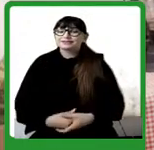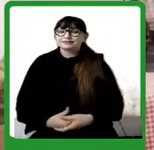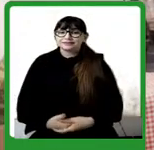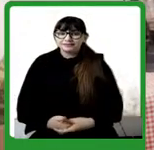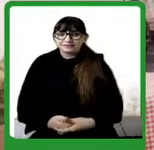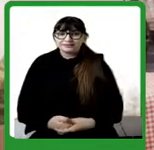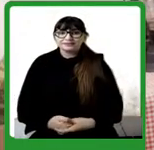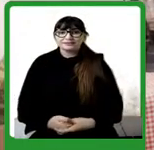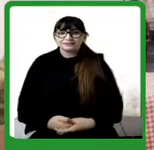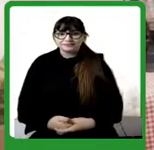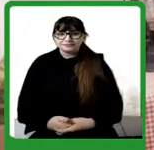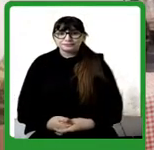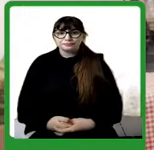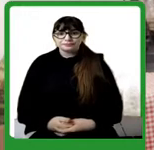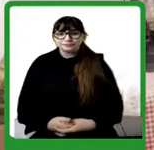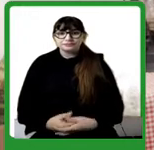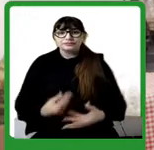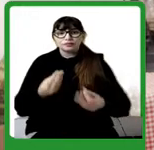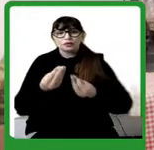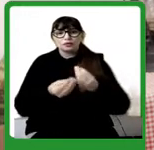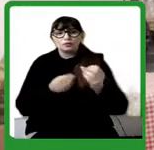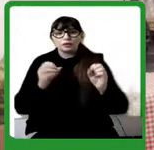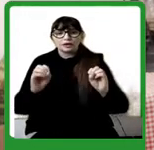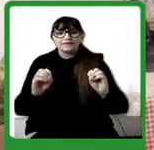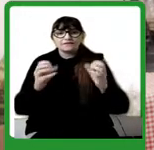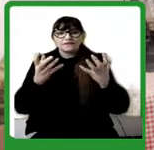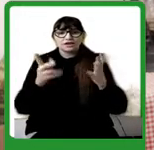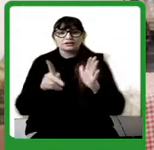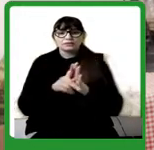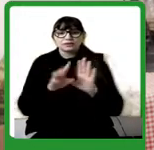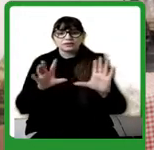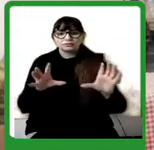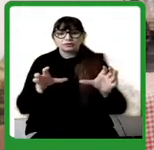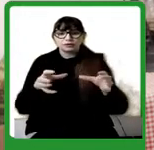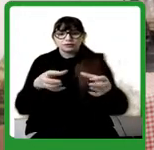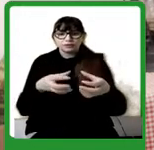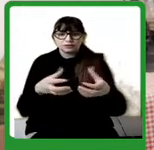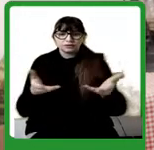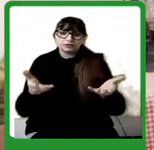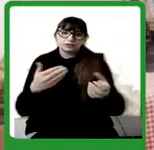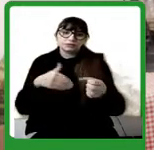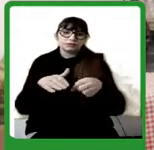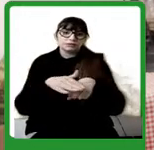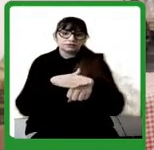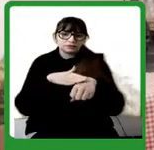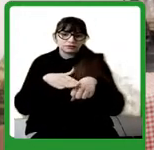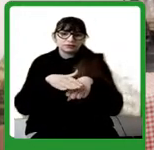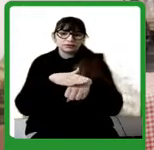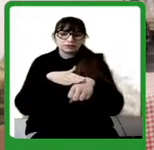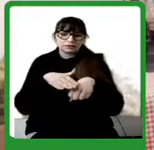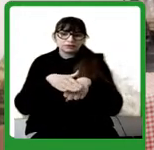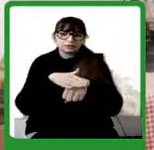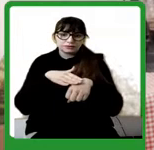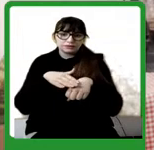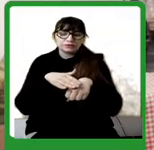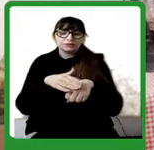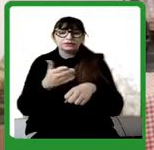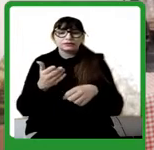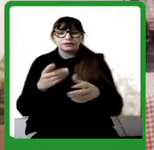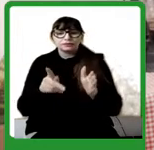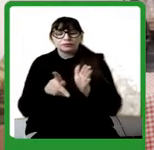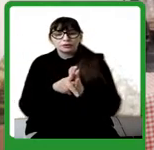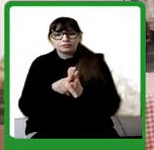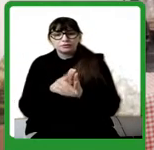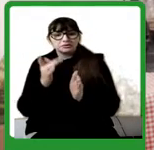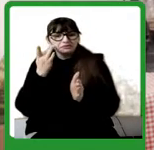Badim, como eram as festas de comunidade no teu tempo? Era isso aí que nós tava falando agora, cara. Meu Deus do céu. Ô, eu não sei vocês,